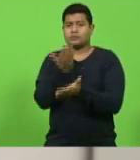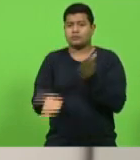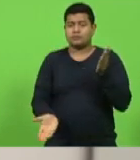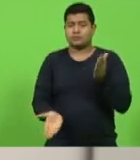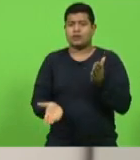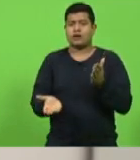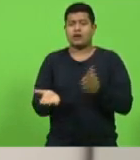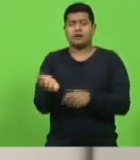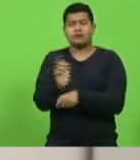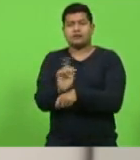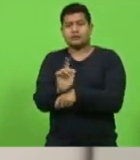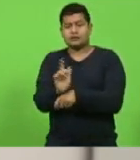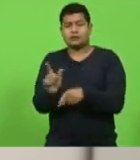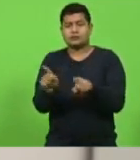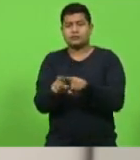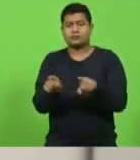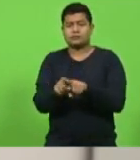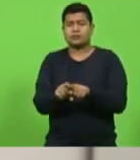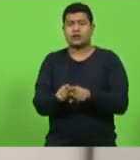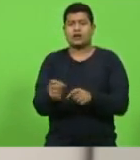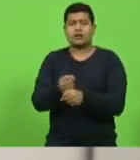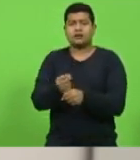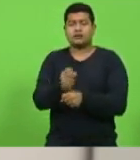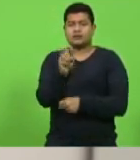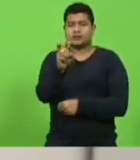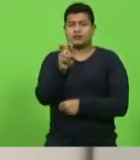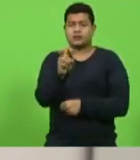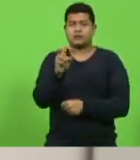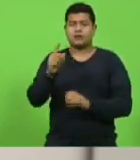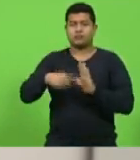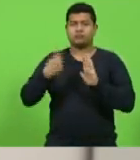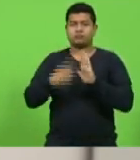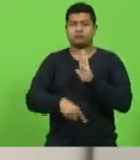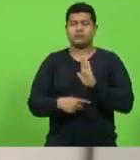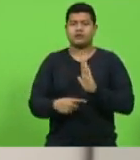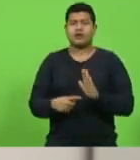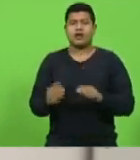inabilitação para o exercício de função pública. Muito obrigada, senhor presidente. Obrigada.